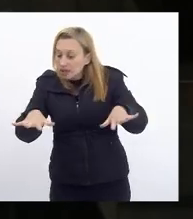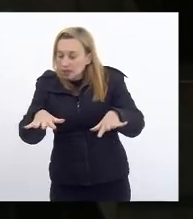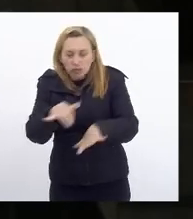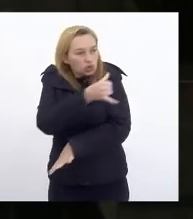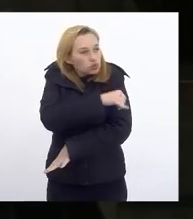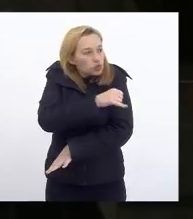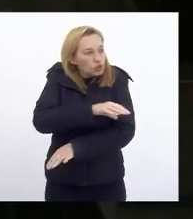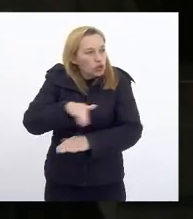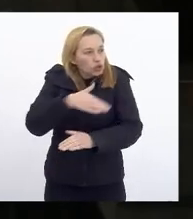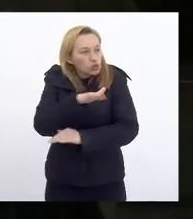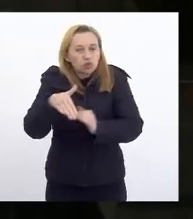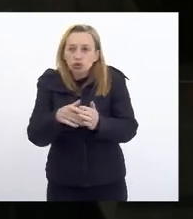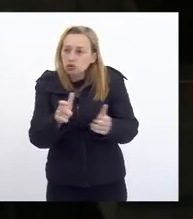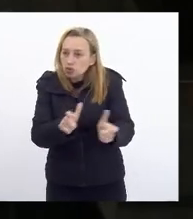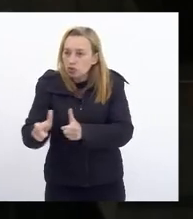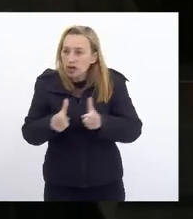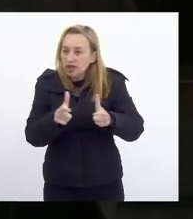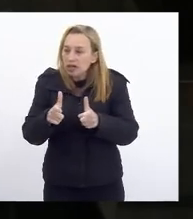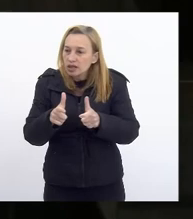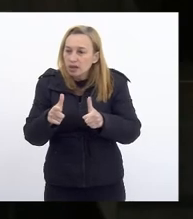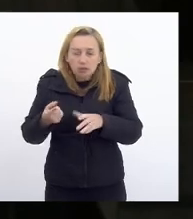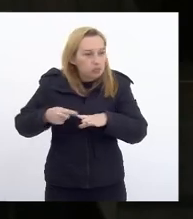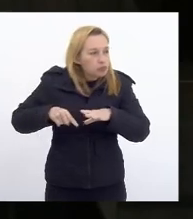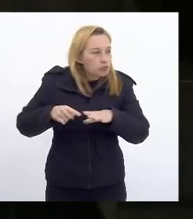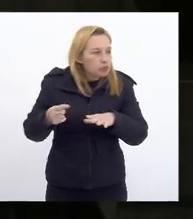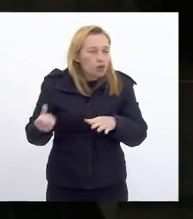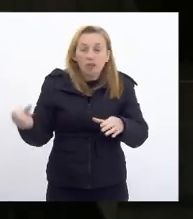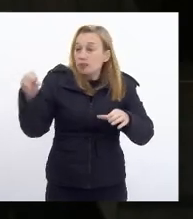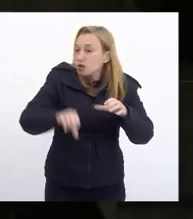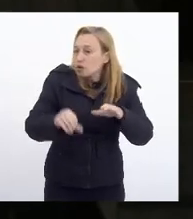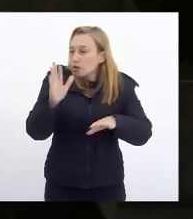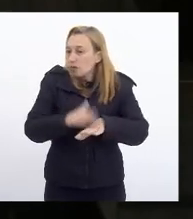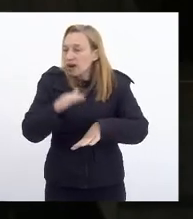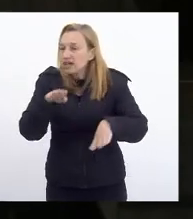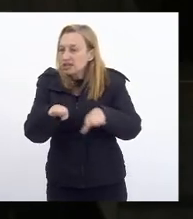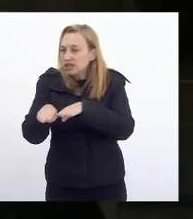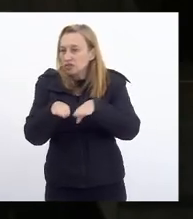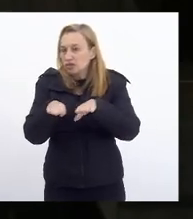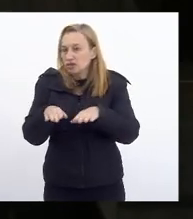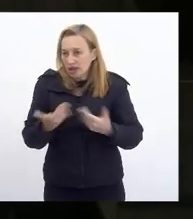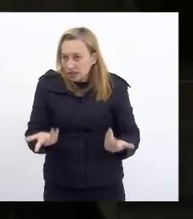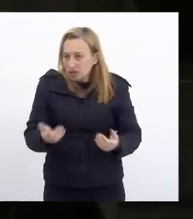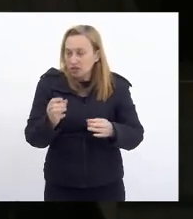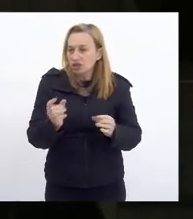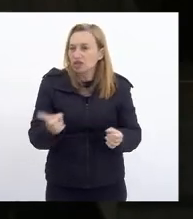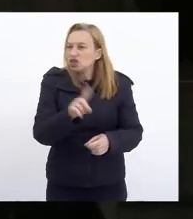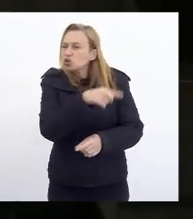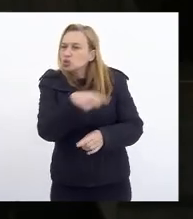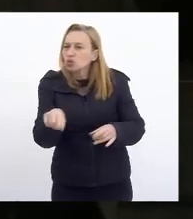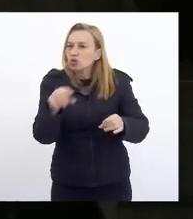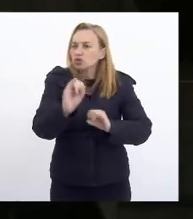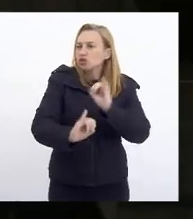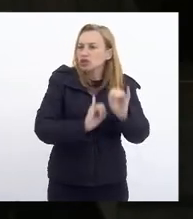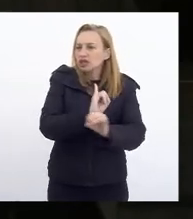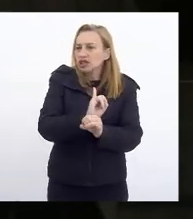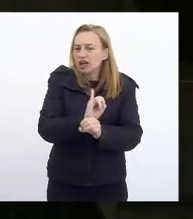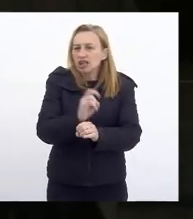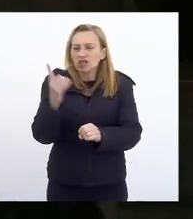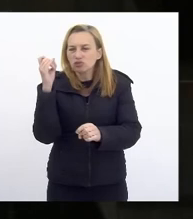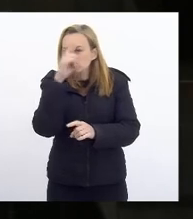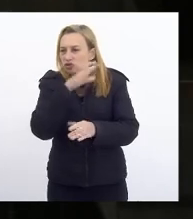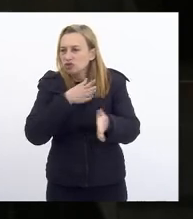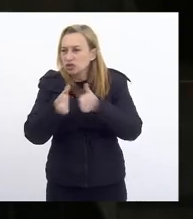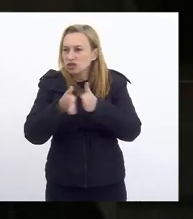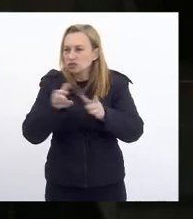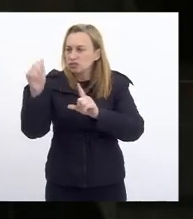todos os lugares, aprofundou as desigualdades educacionais com os excluídos digitais, que tiveram muita dificuldade de ter acesso às